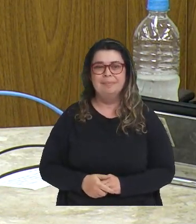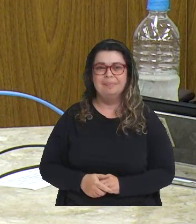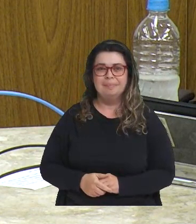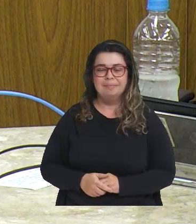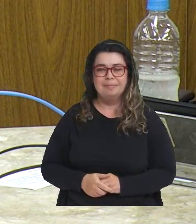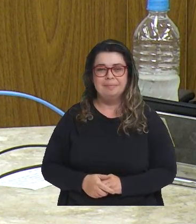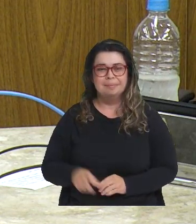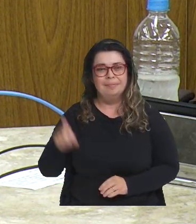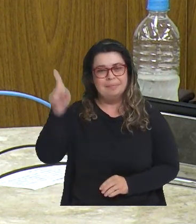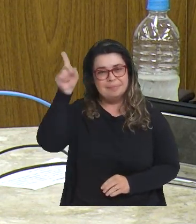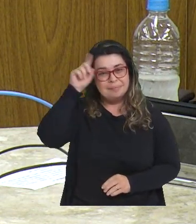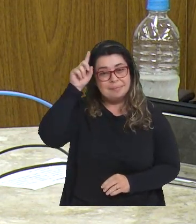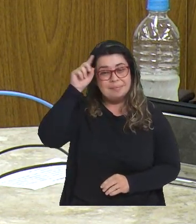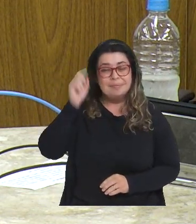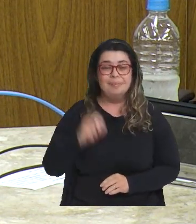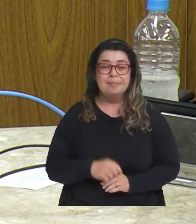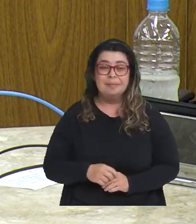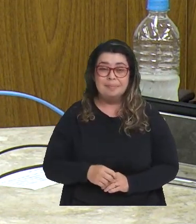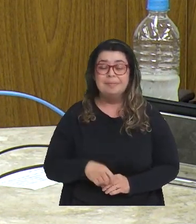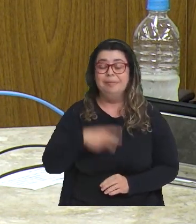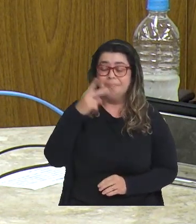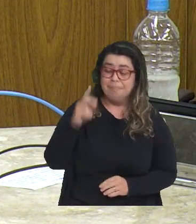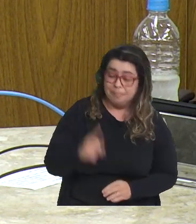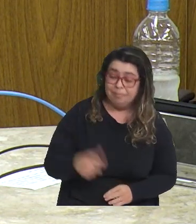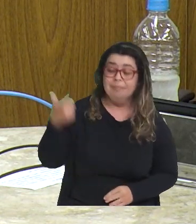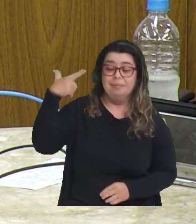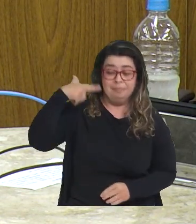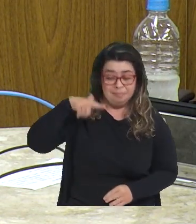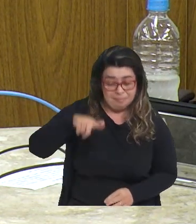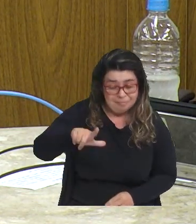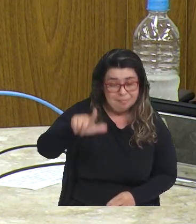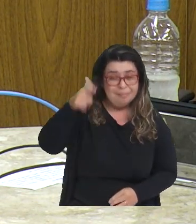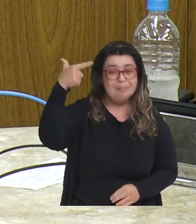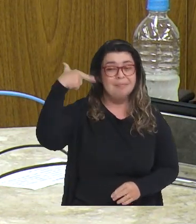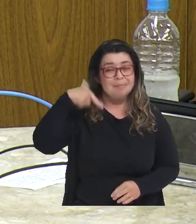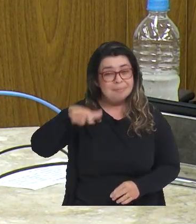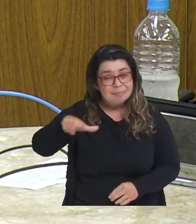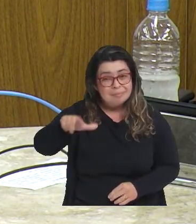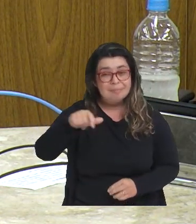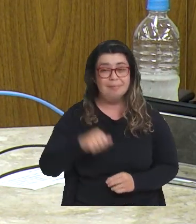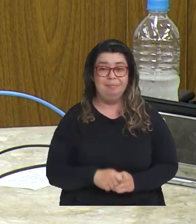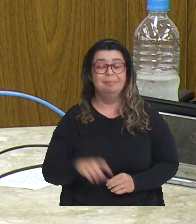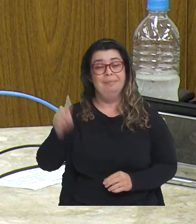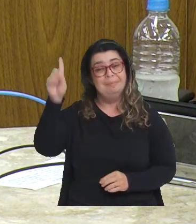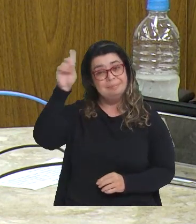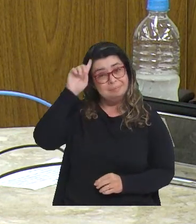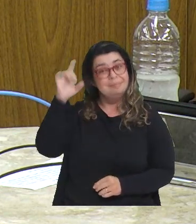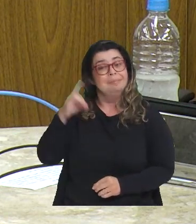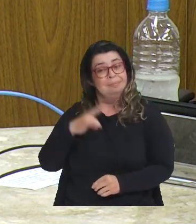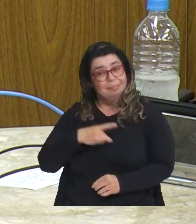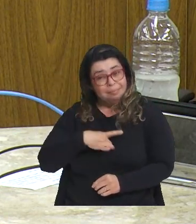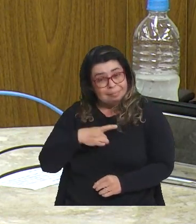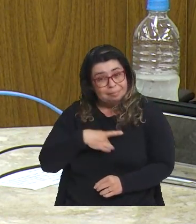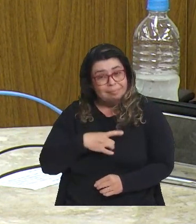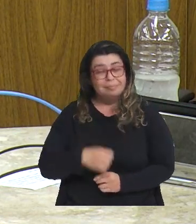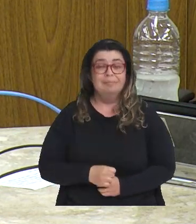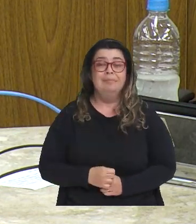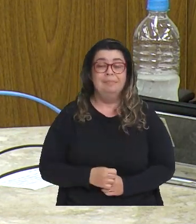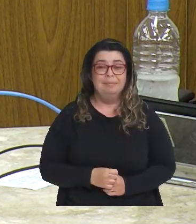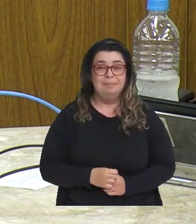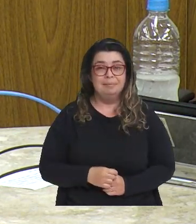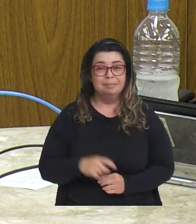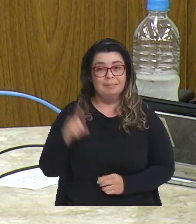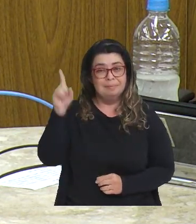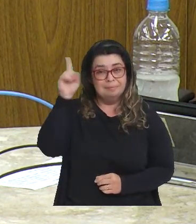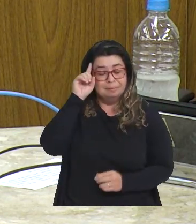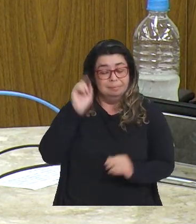vocês ter que ir lá e falar, não para. Né? Foram dias de medo. Né? Foram dias de suspense,